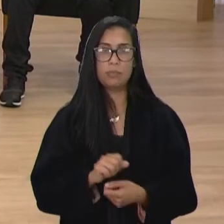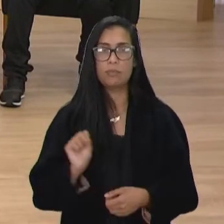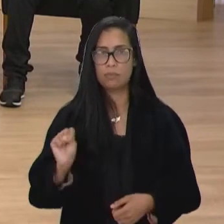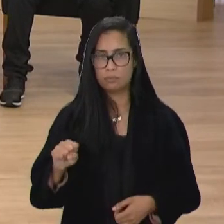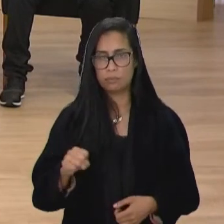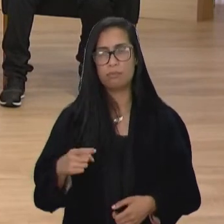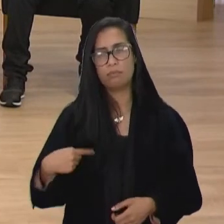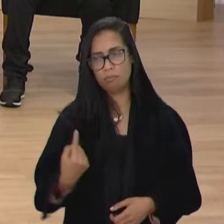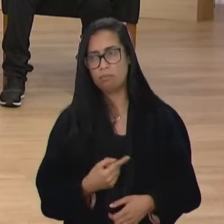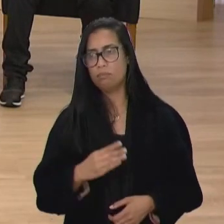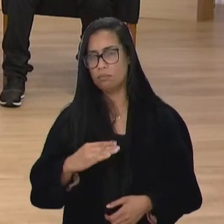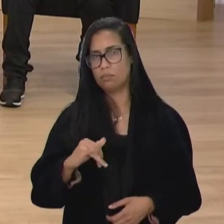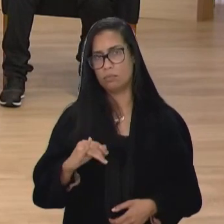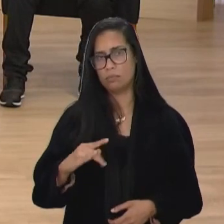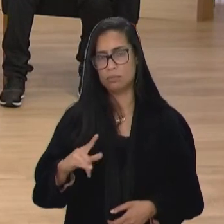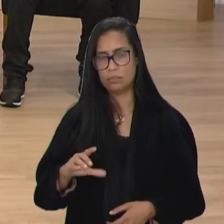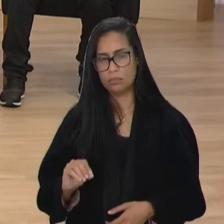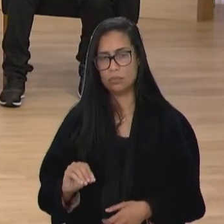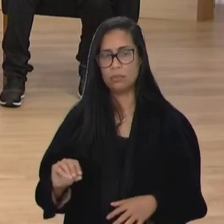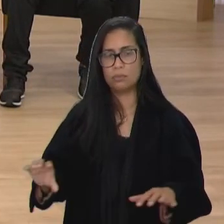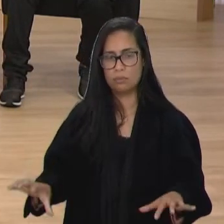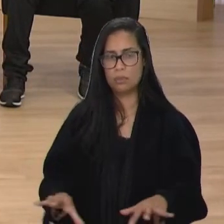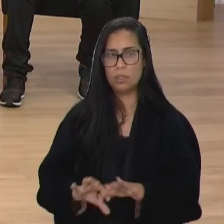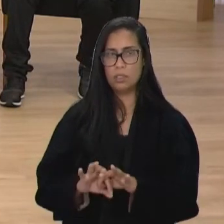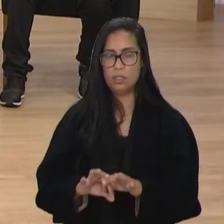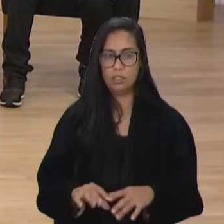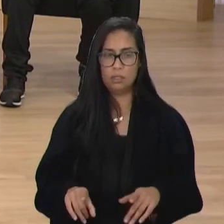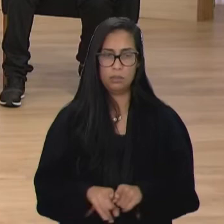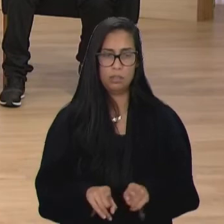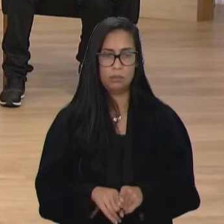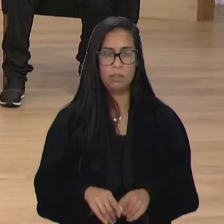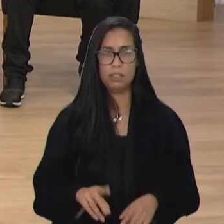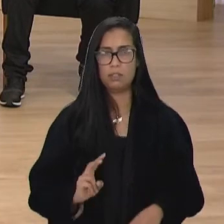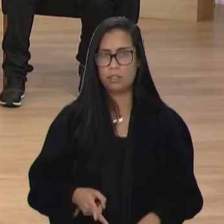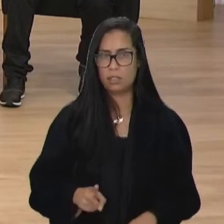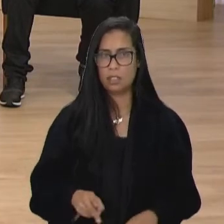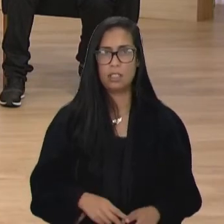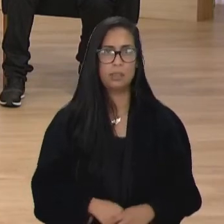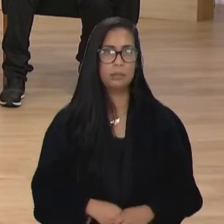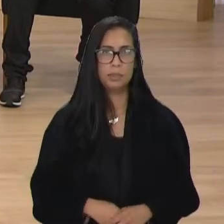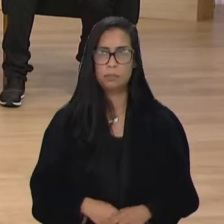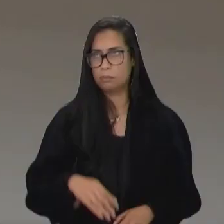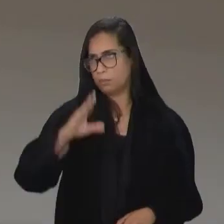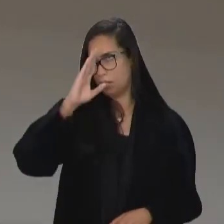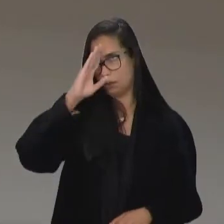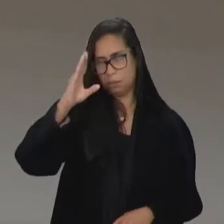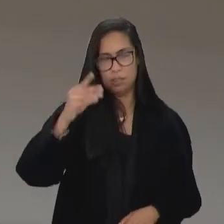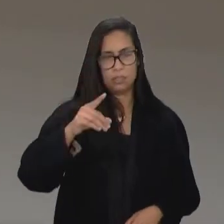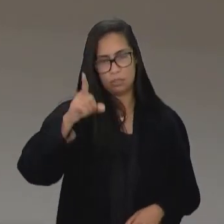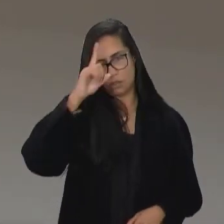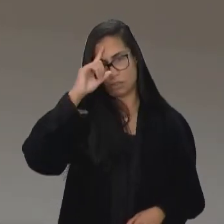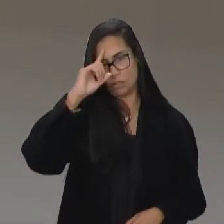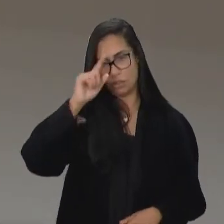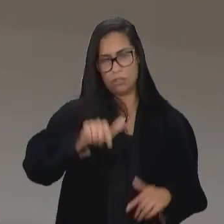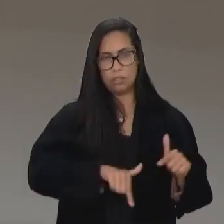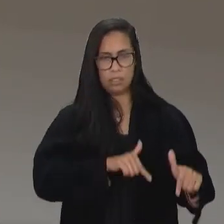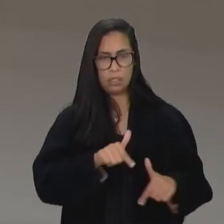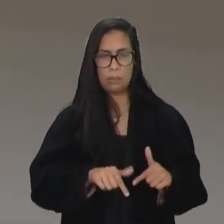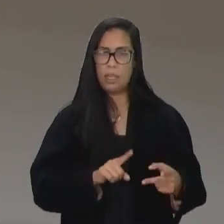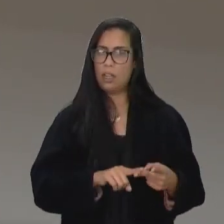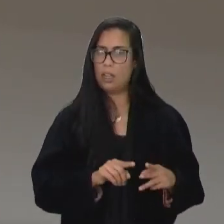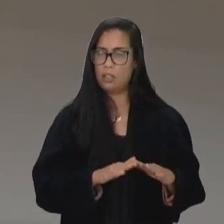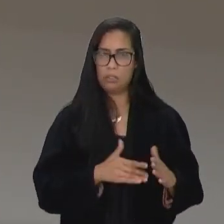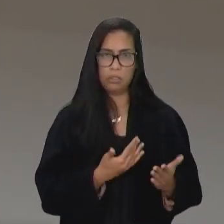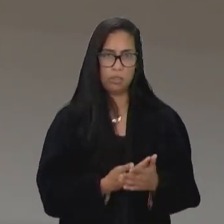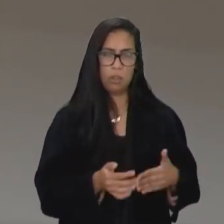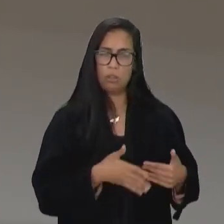vão levar o ciclo de Sternberg? Sim, principalmente no cotidiano, porque isso é uma coisa que a gente usa diariamente. Inclusive no trabalho, na escola, em qualquer